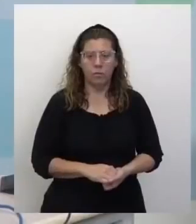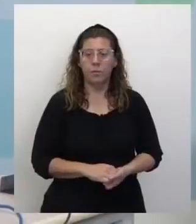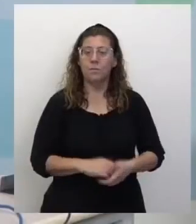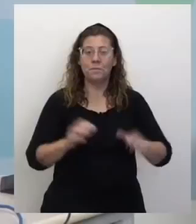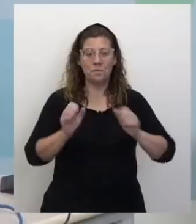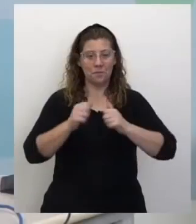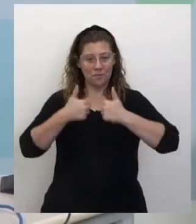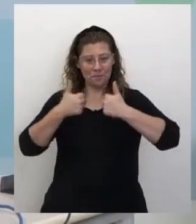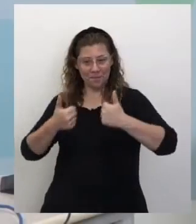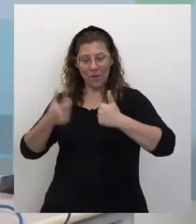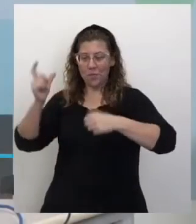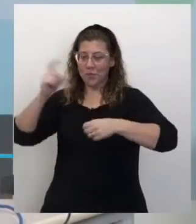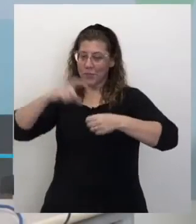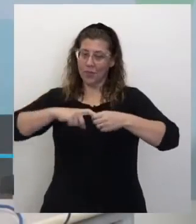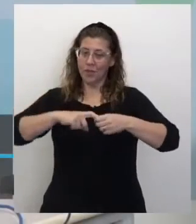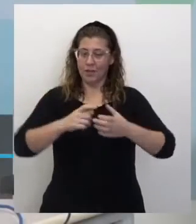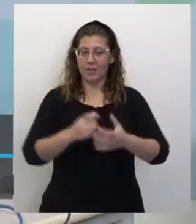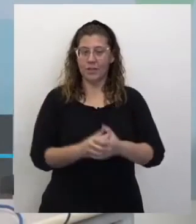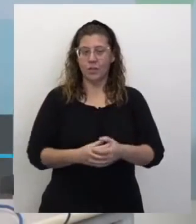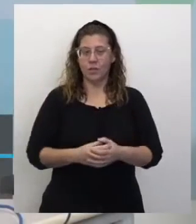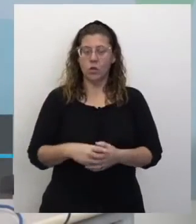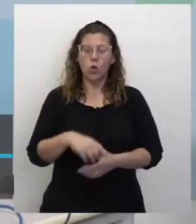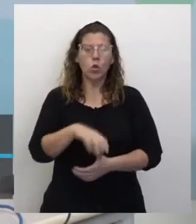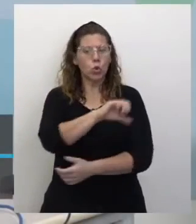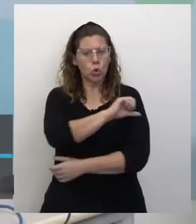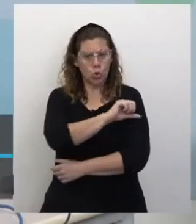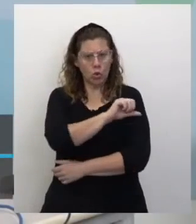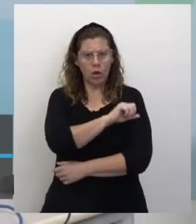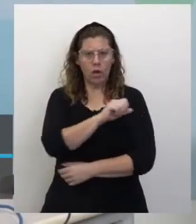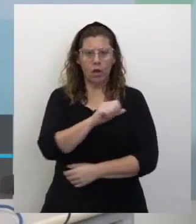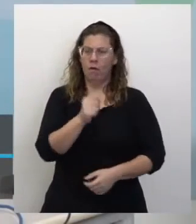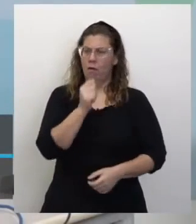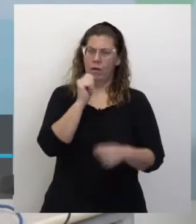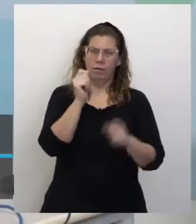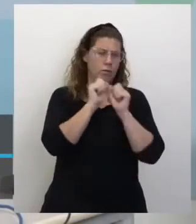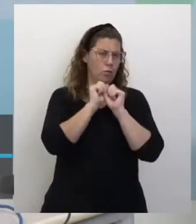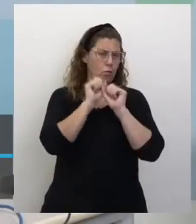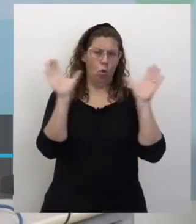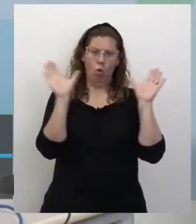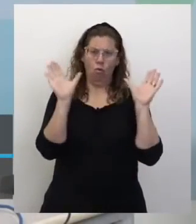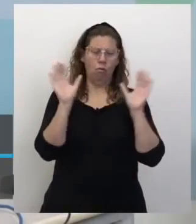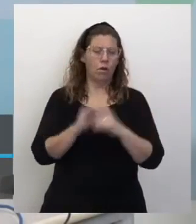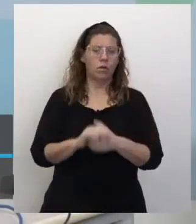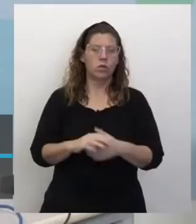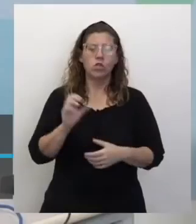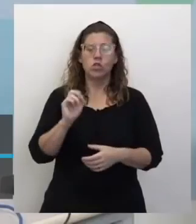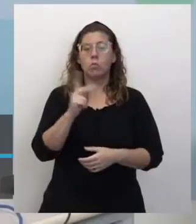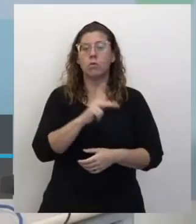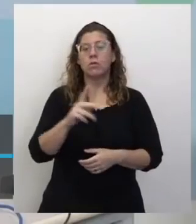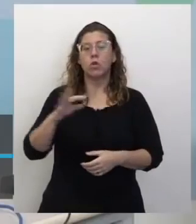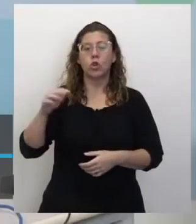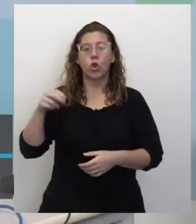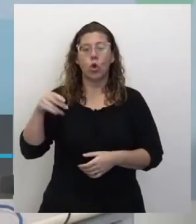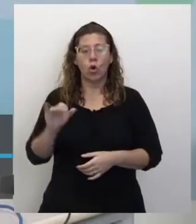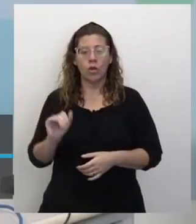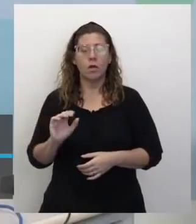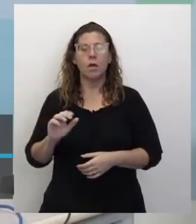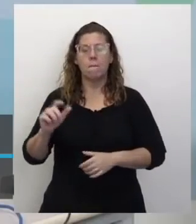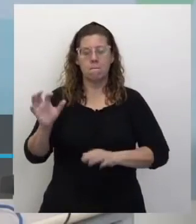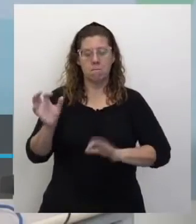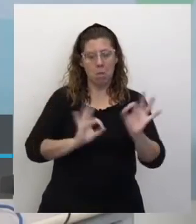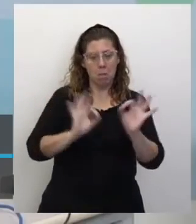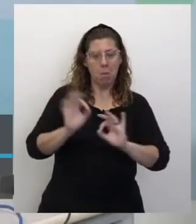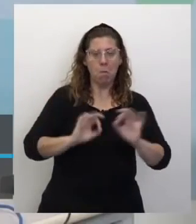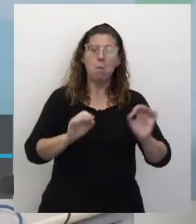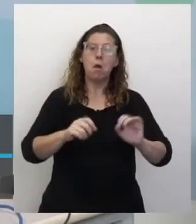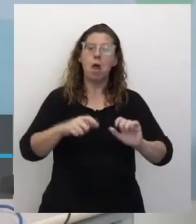Ok, we are back, Ed, voltamos aqui, Ed, pessoal do nono ano, ainda não acordou, tá dormindo, só teve aqui o professor Tony que já falou que tá preparando todos os memes aí pra gente,